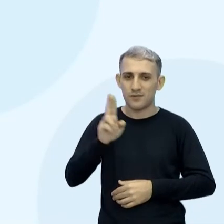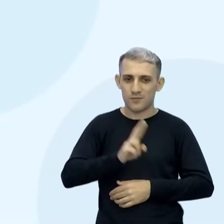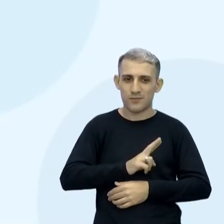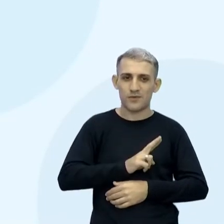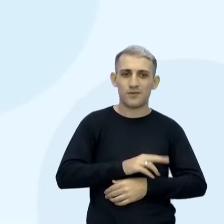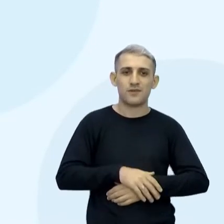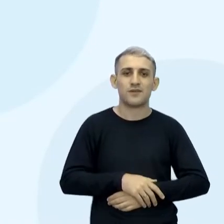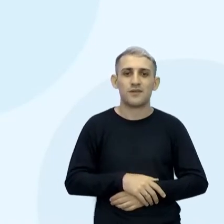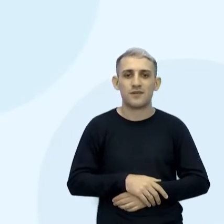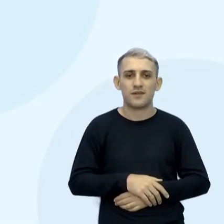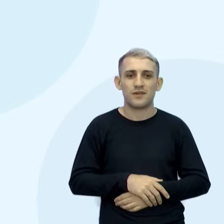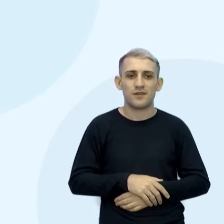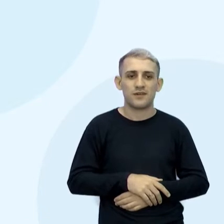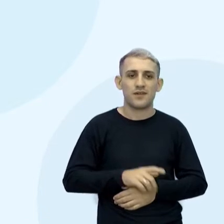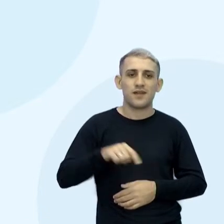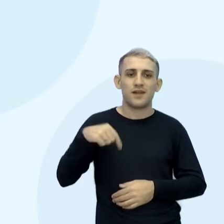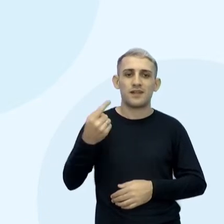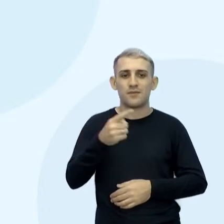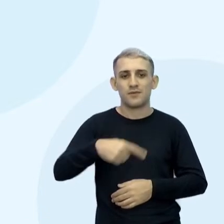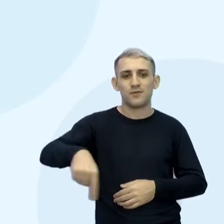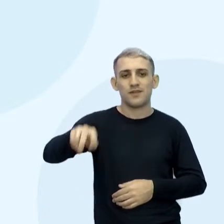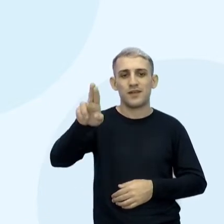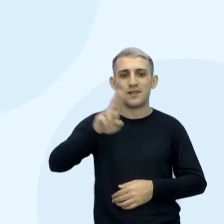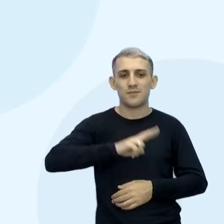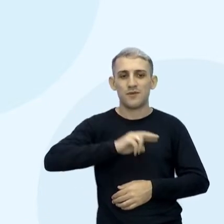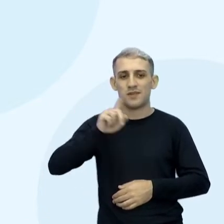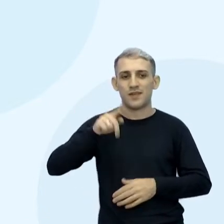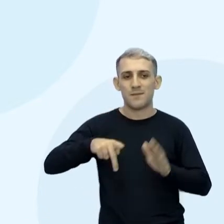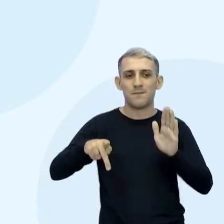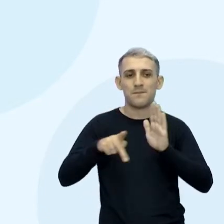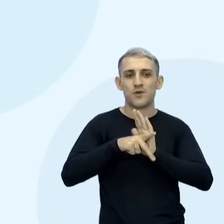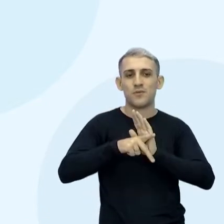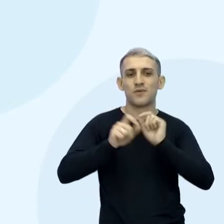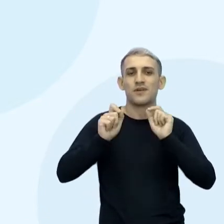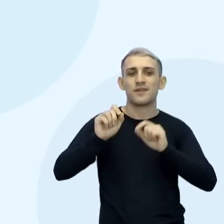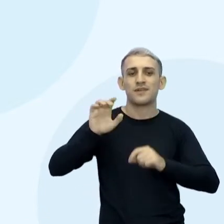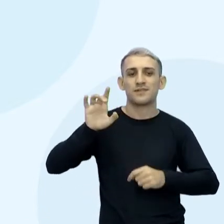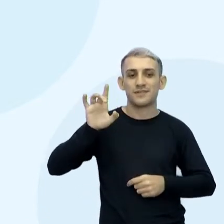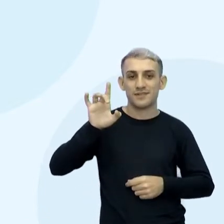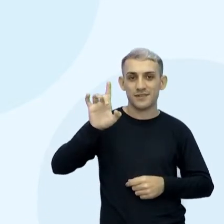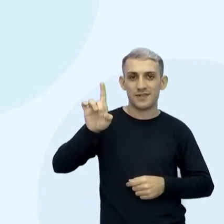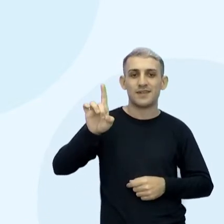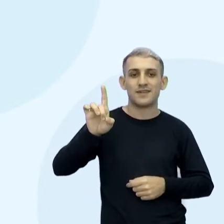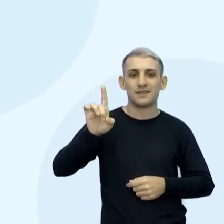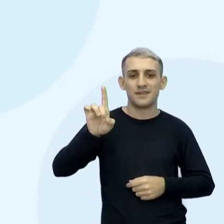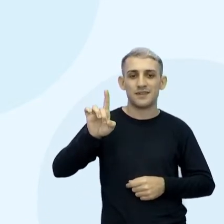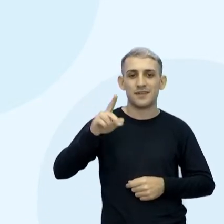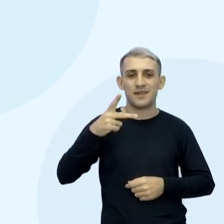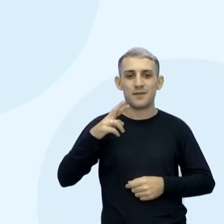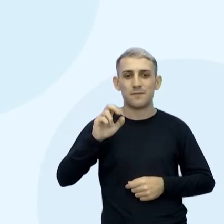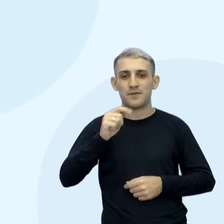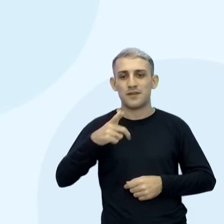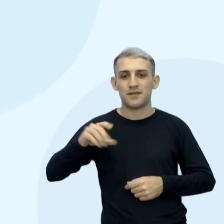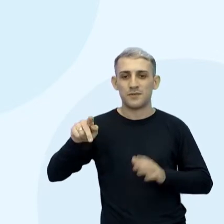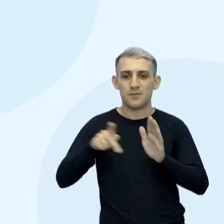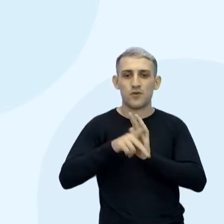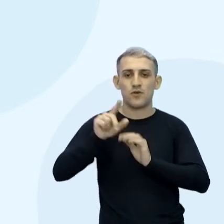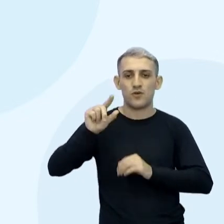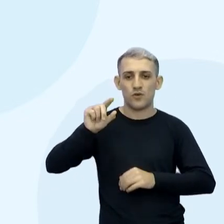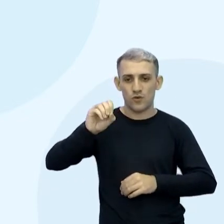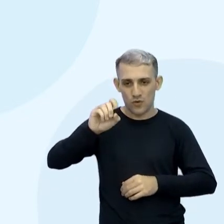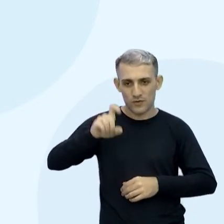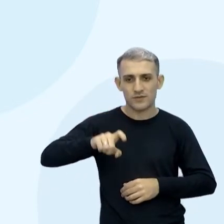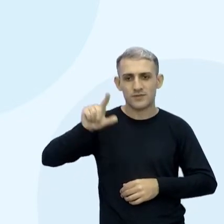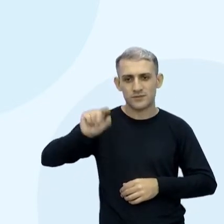nossa resposta vai aparecer aí, que vai ser a alternativa D, a queda de pressão de oxigênio, que foi o que a gente